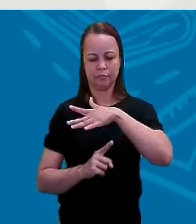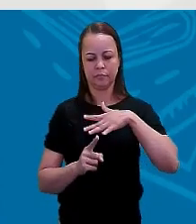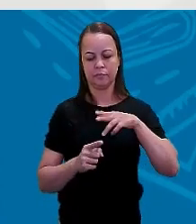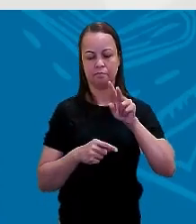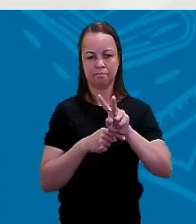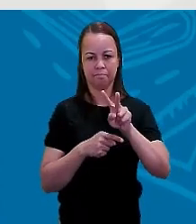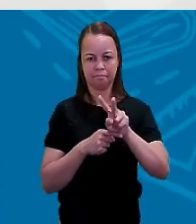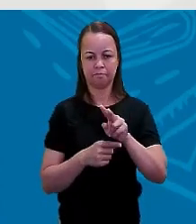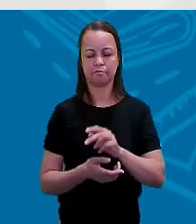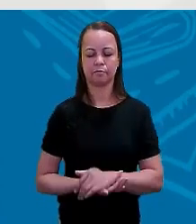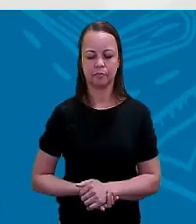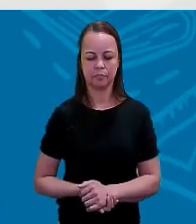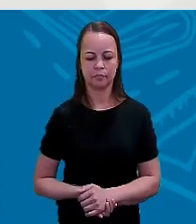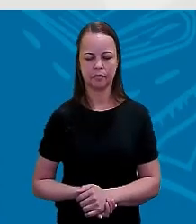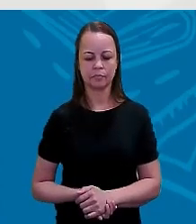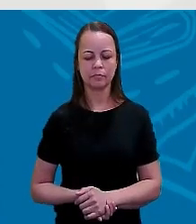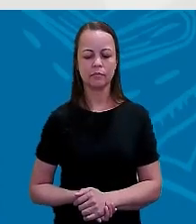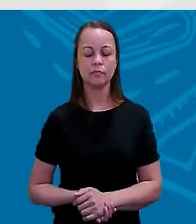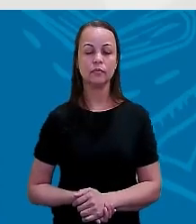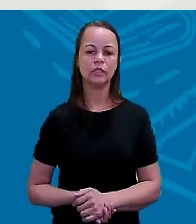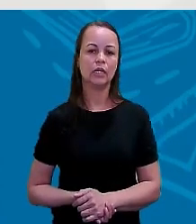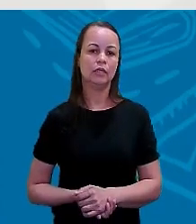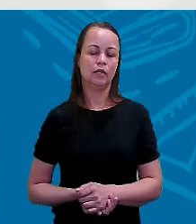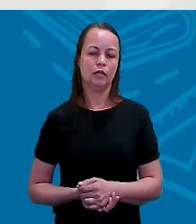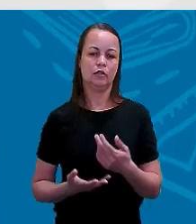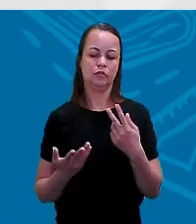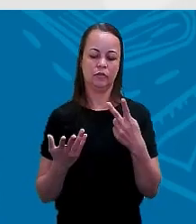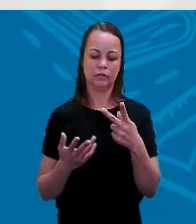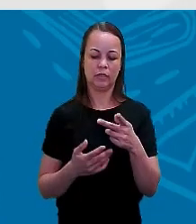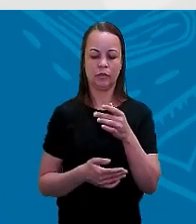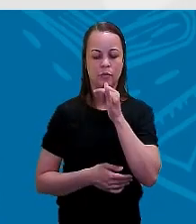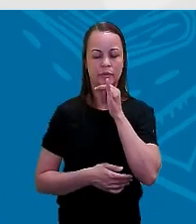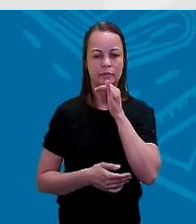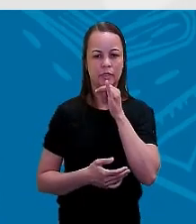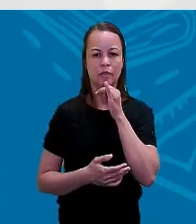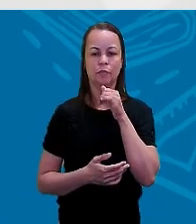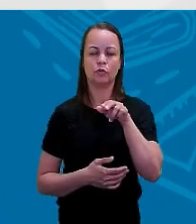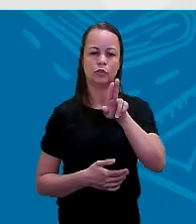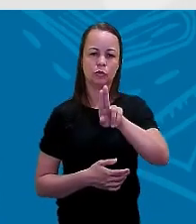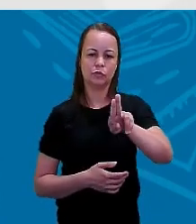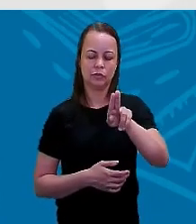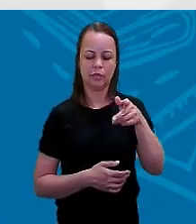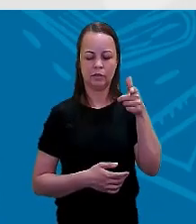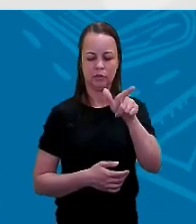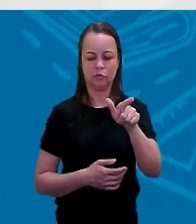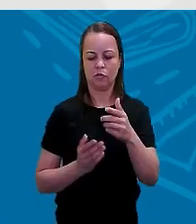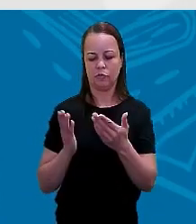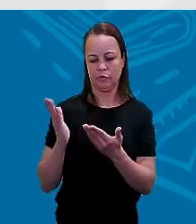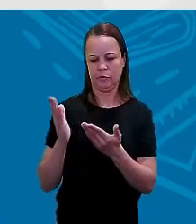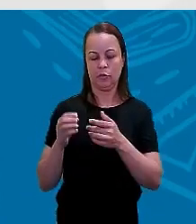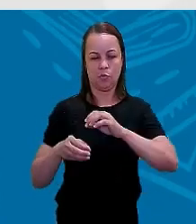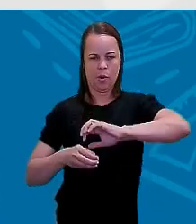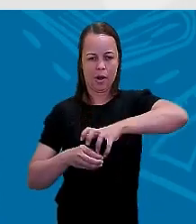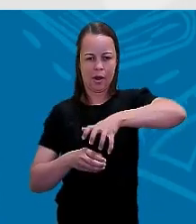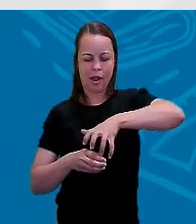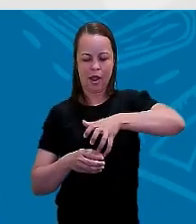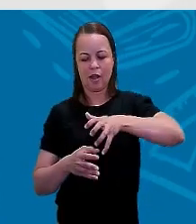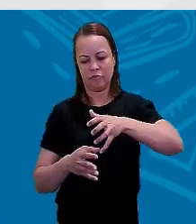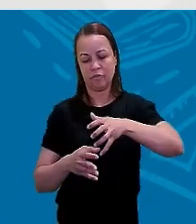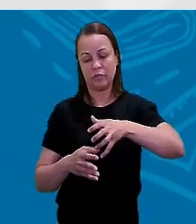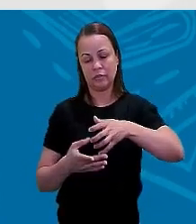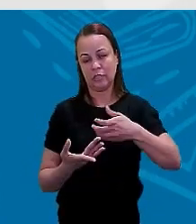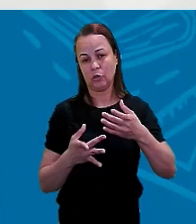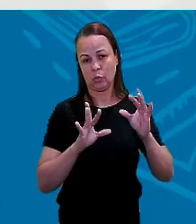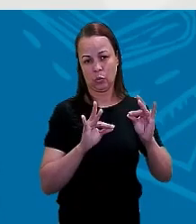um exemplo, né, de reutilização de uma garrafa ali, de um recipiente que era utilizado para armazenar um